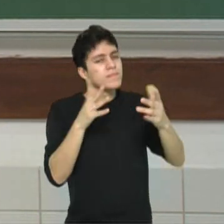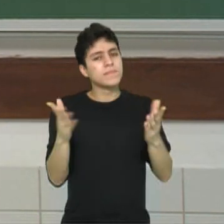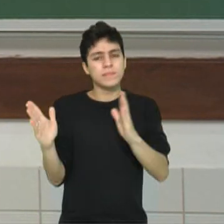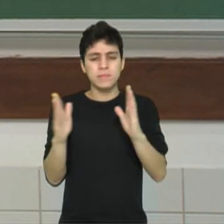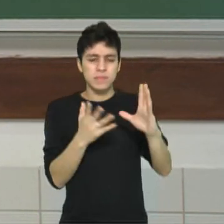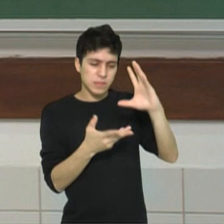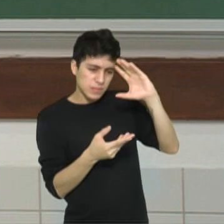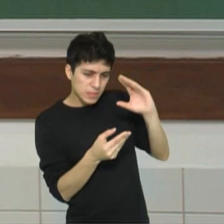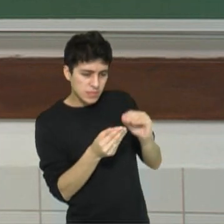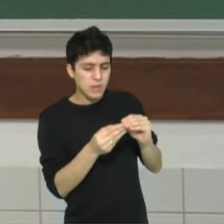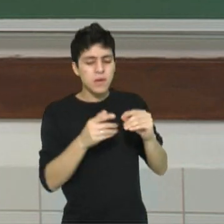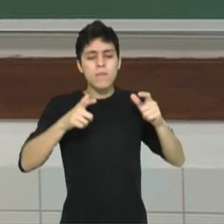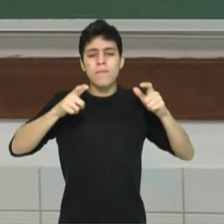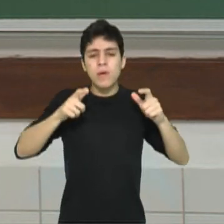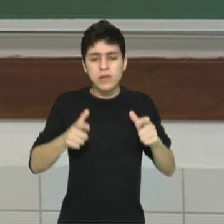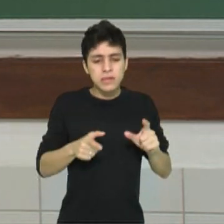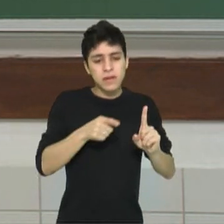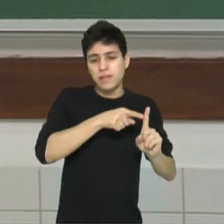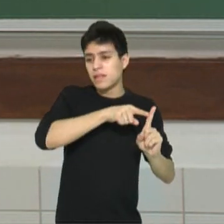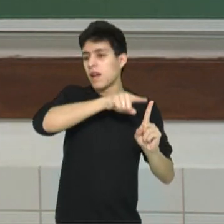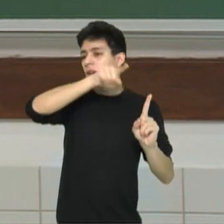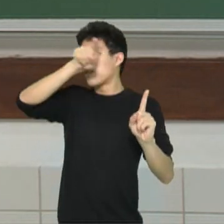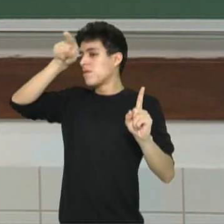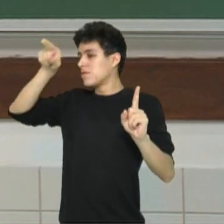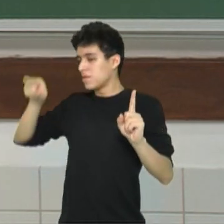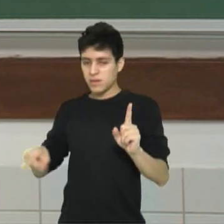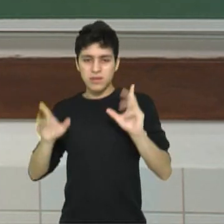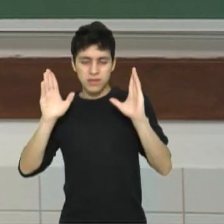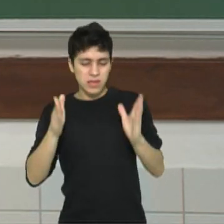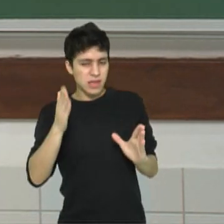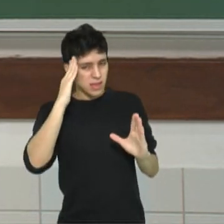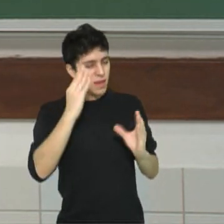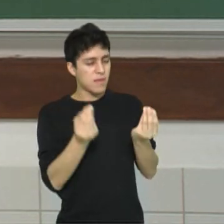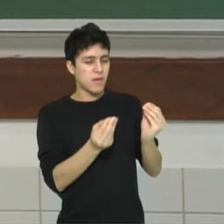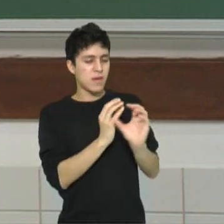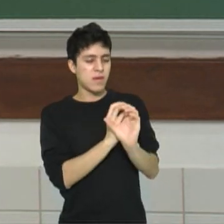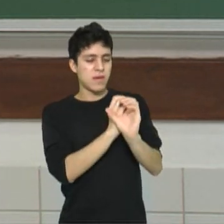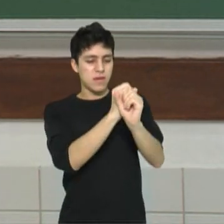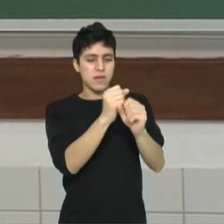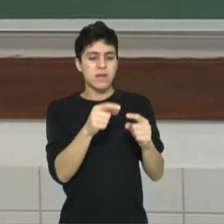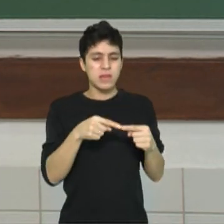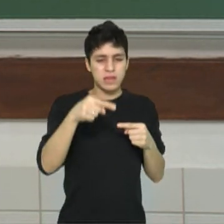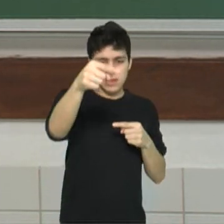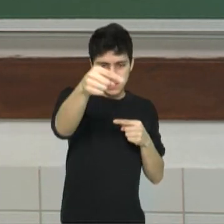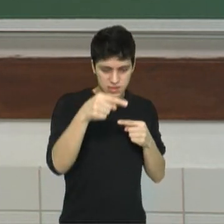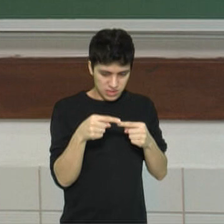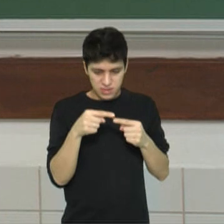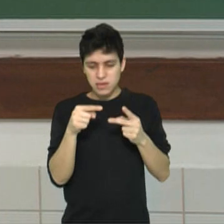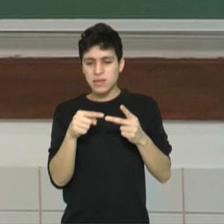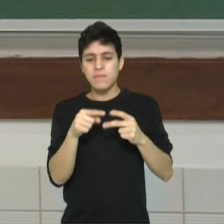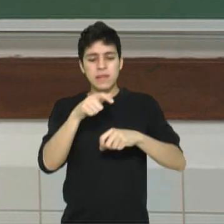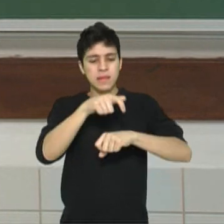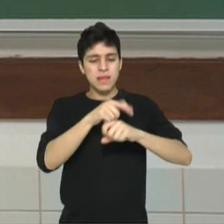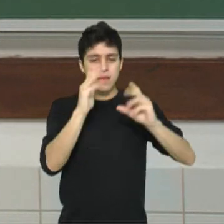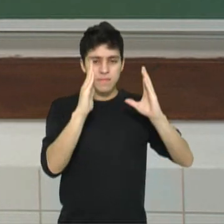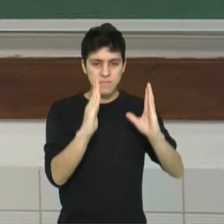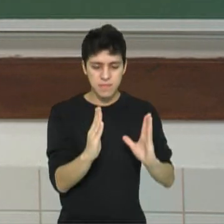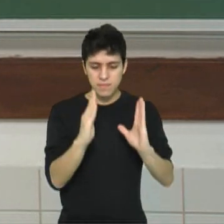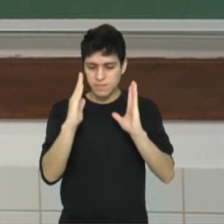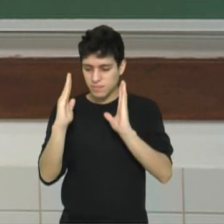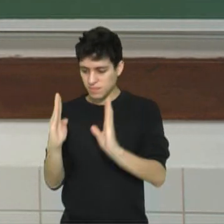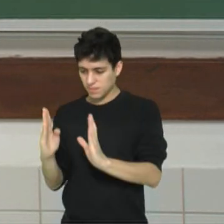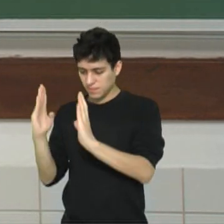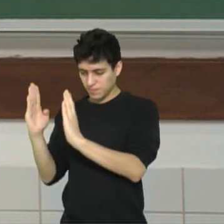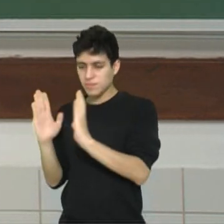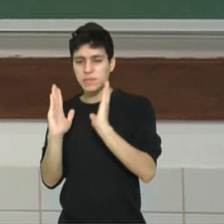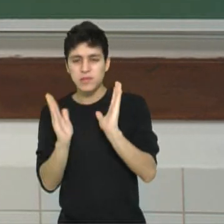que é trajetória e nós já sabemos como calcular também deslocamento e intervalo de tempo. Então, tudo isso